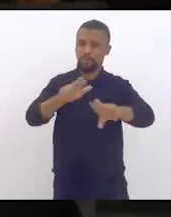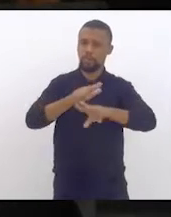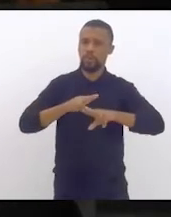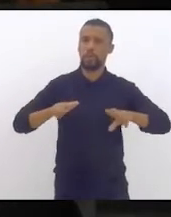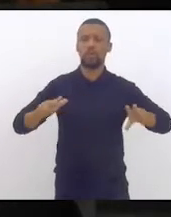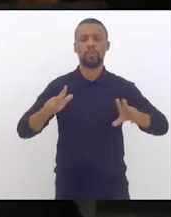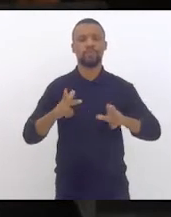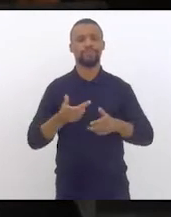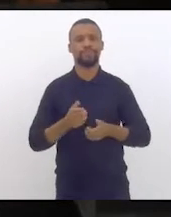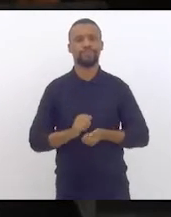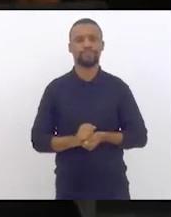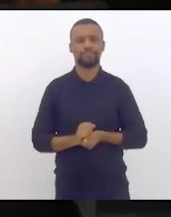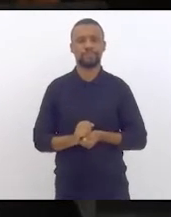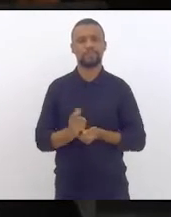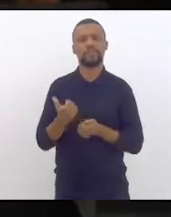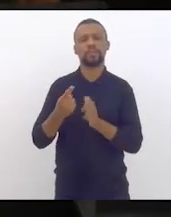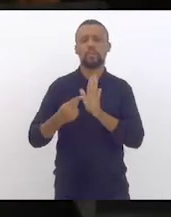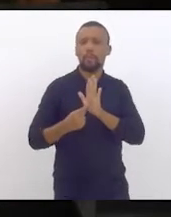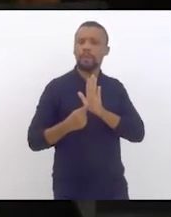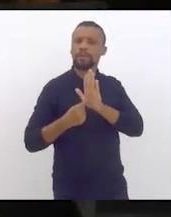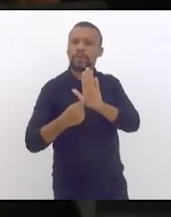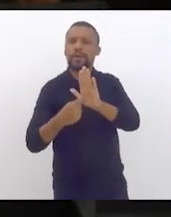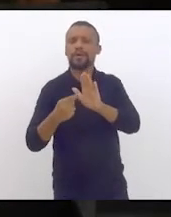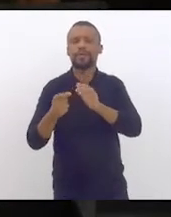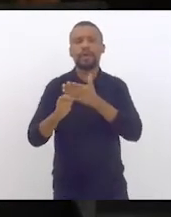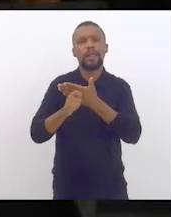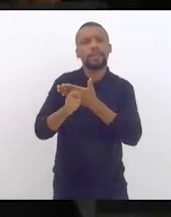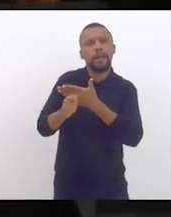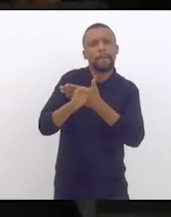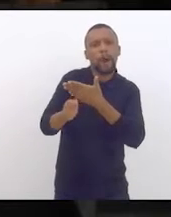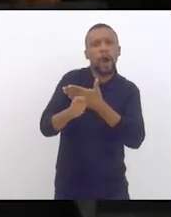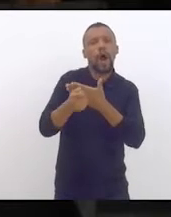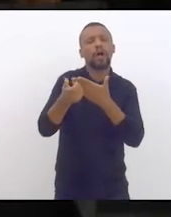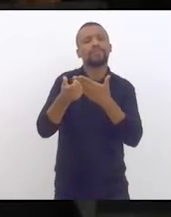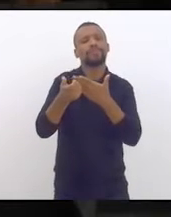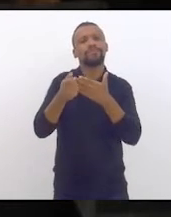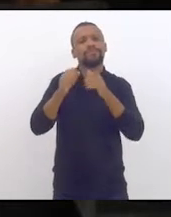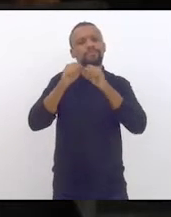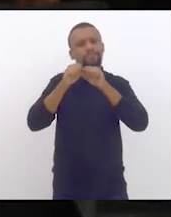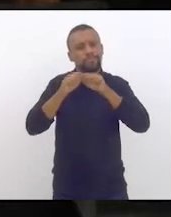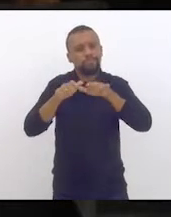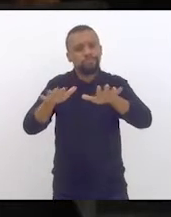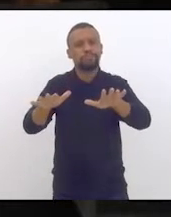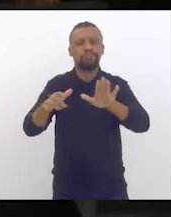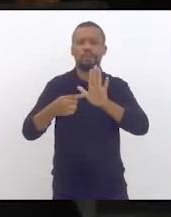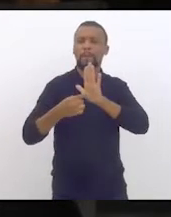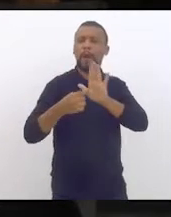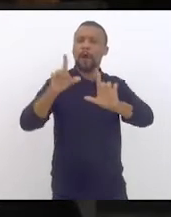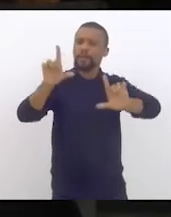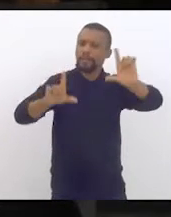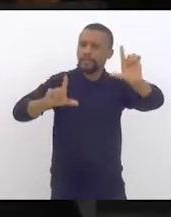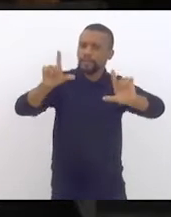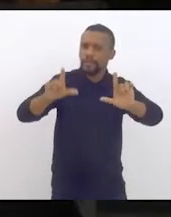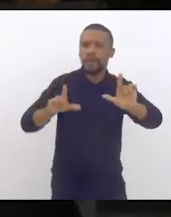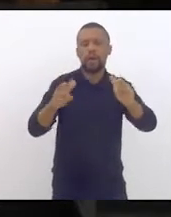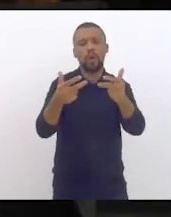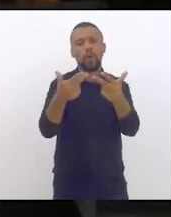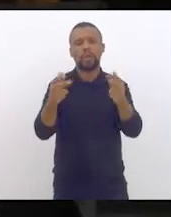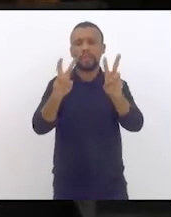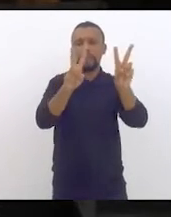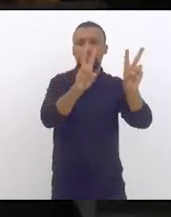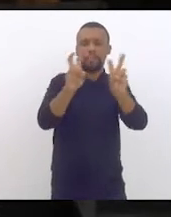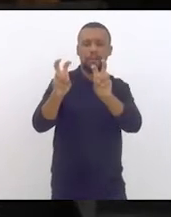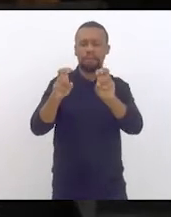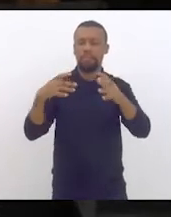Oi e o sendo veiculados na imprensa falada escrita e televisada é que fica